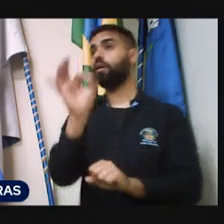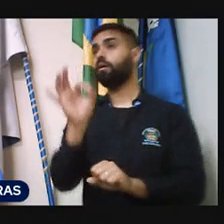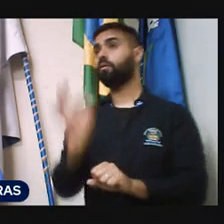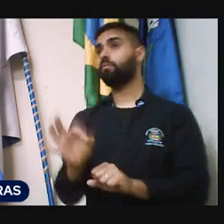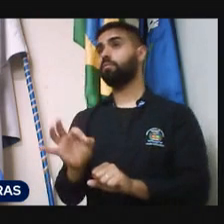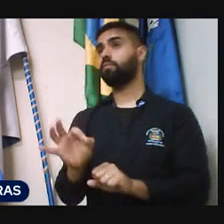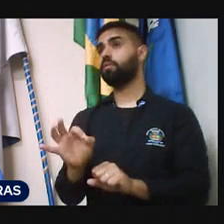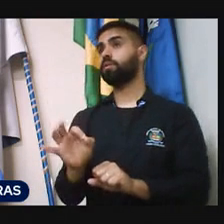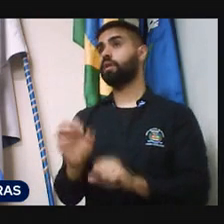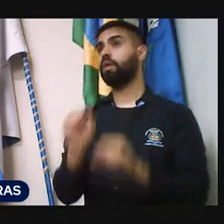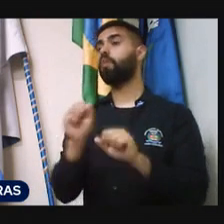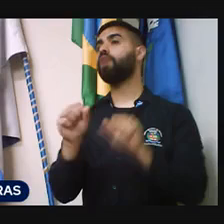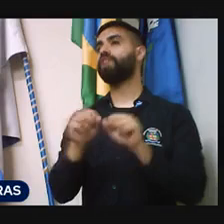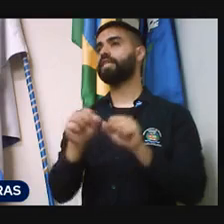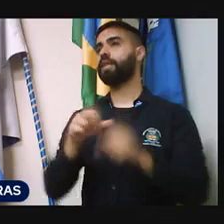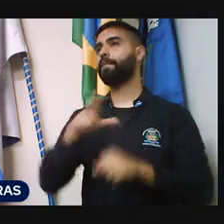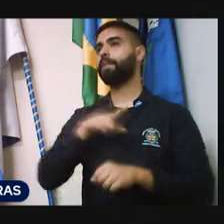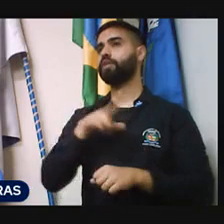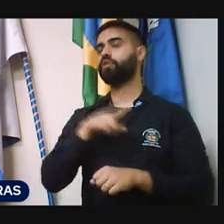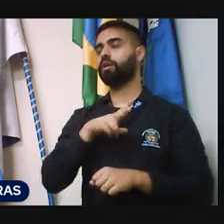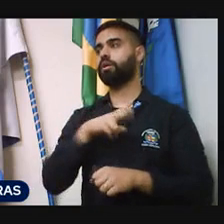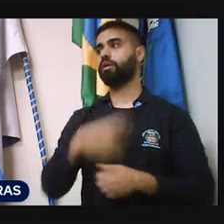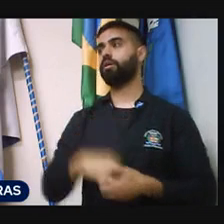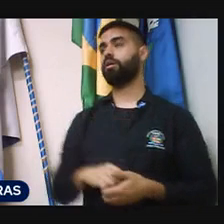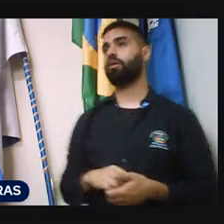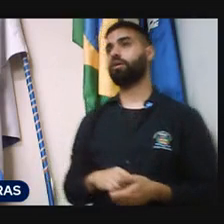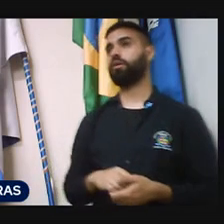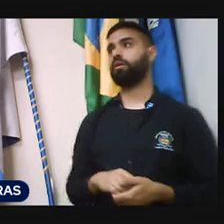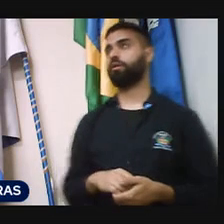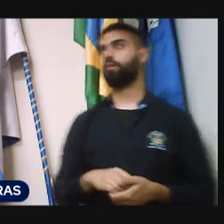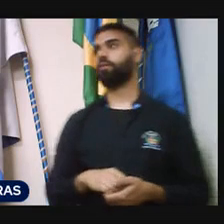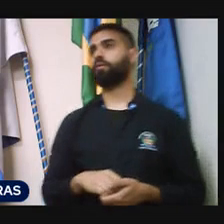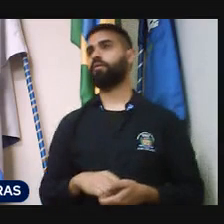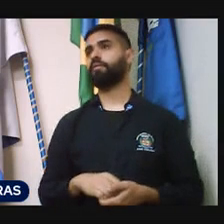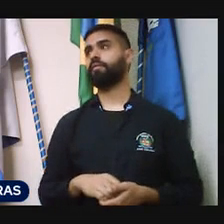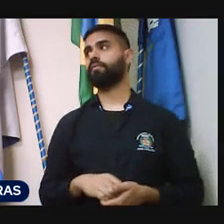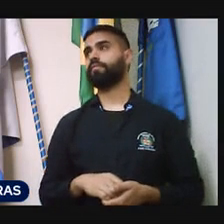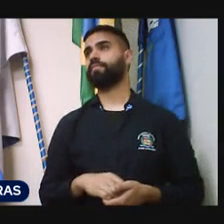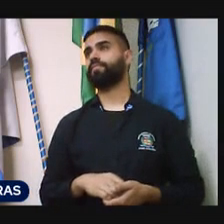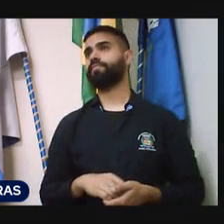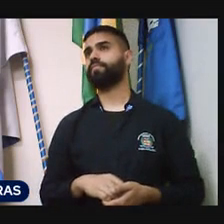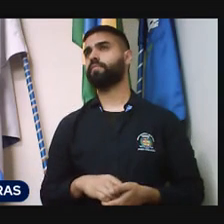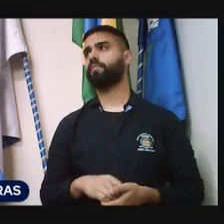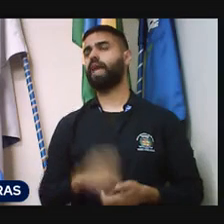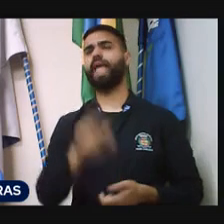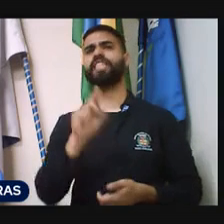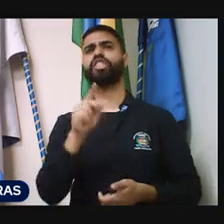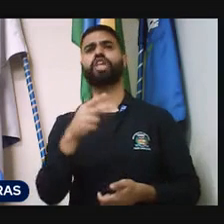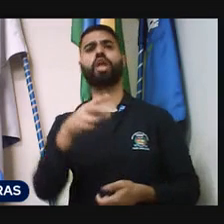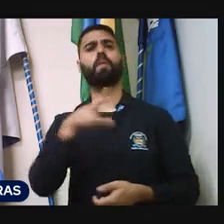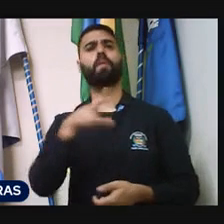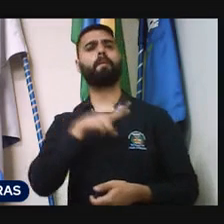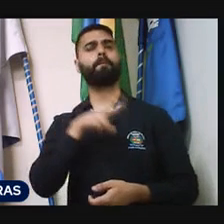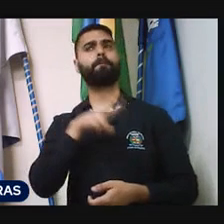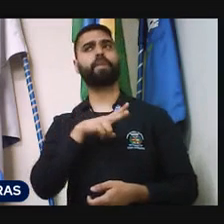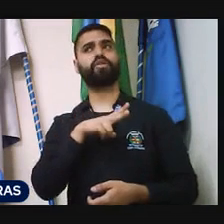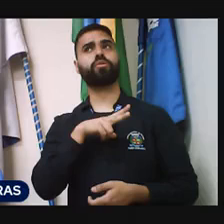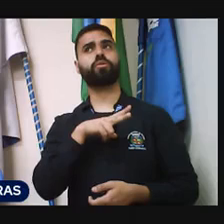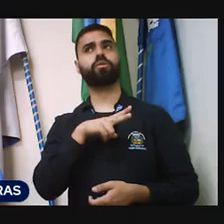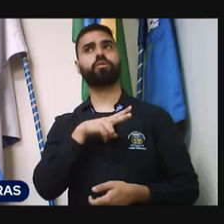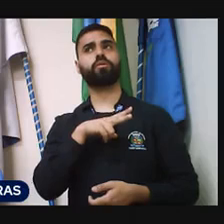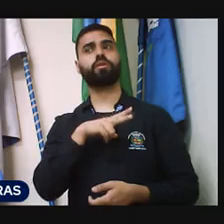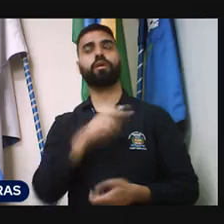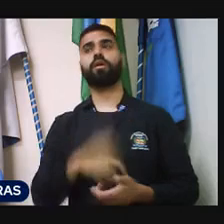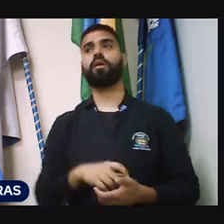pode-se fazer atendimento particular particular este valor que você carregado particular Vocês não